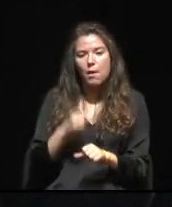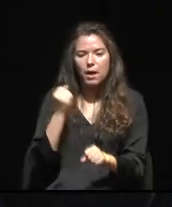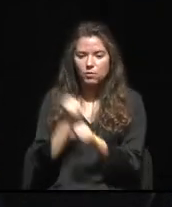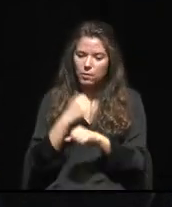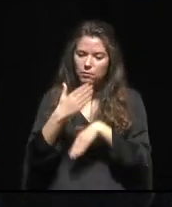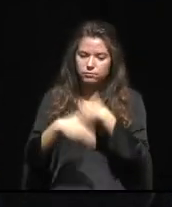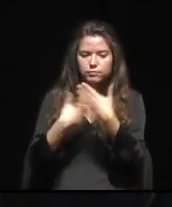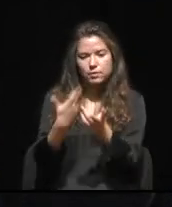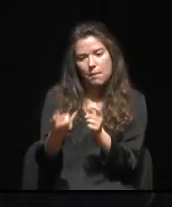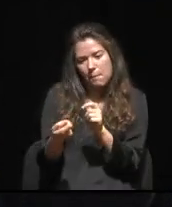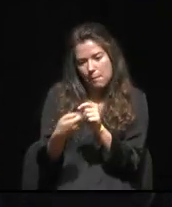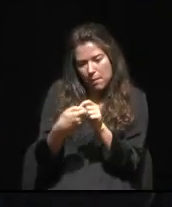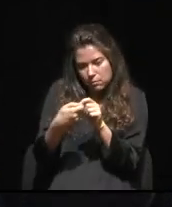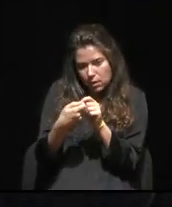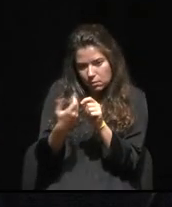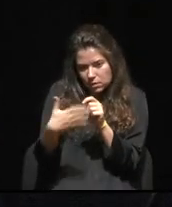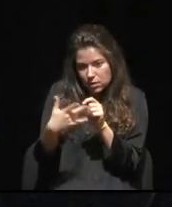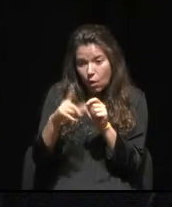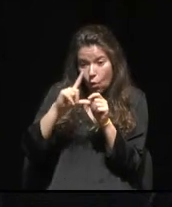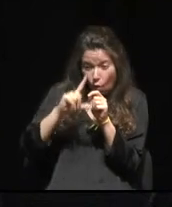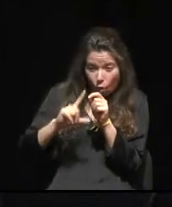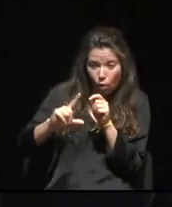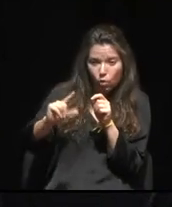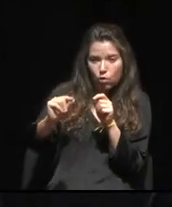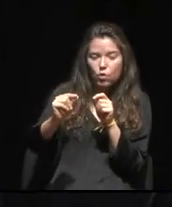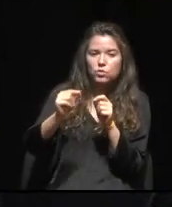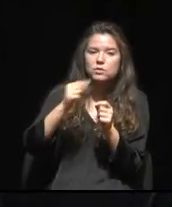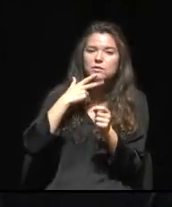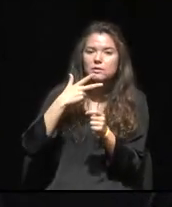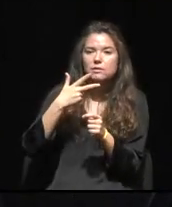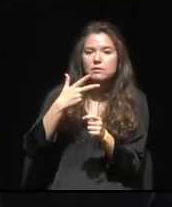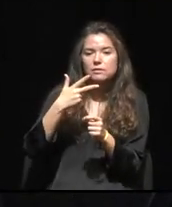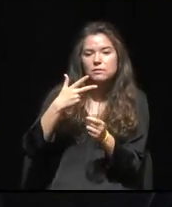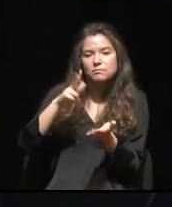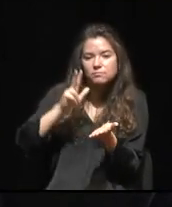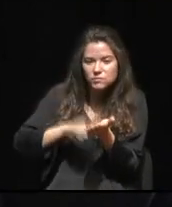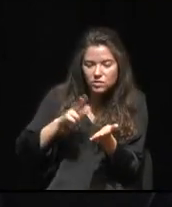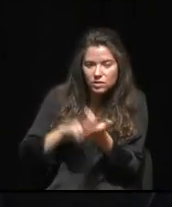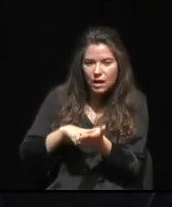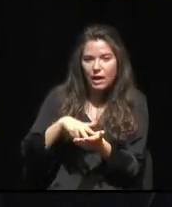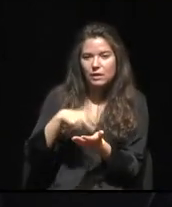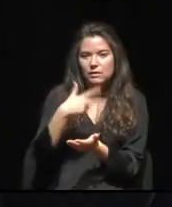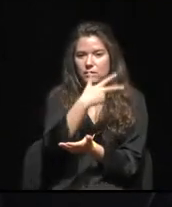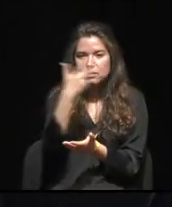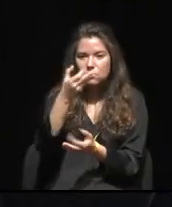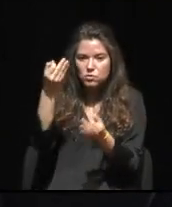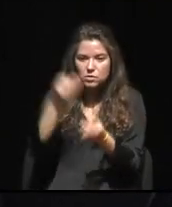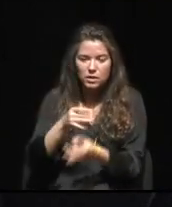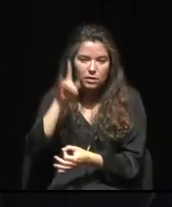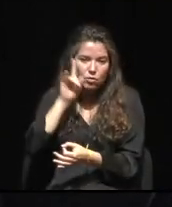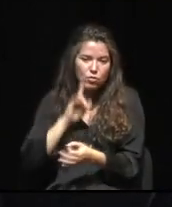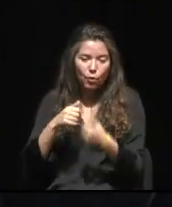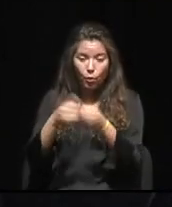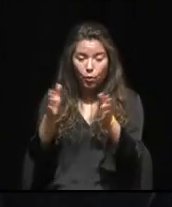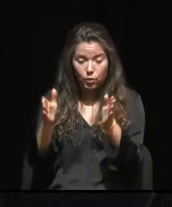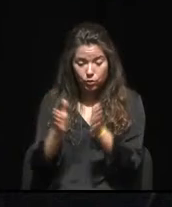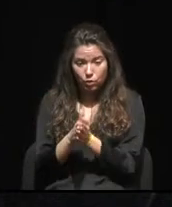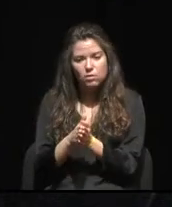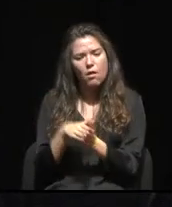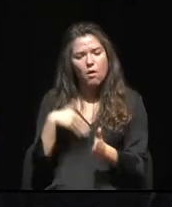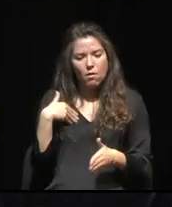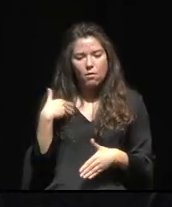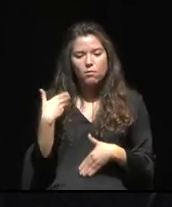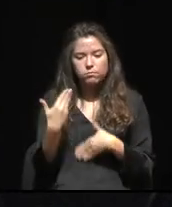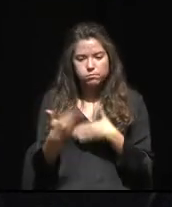apesar de mais perto estão ainda longe de serem realidade concreta na vida de todas as mulheres há ainda um longo